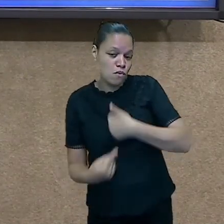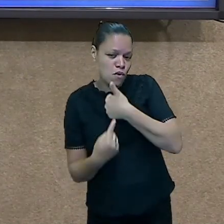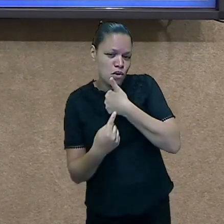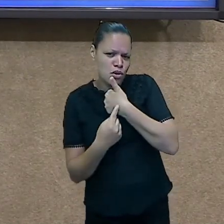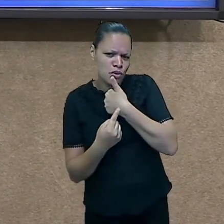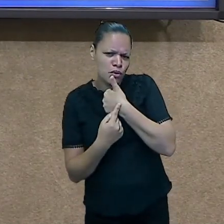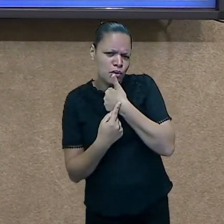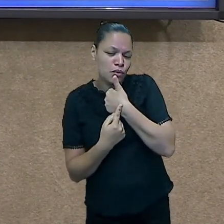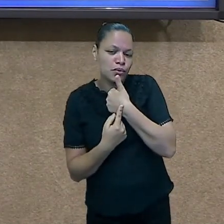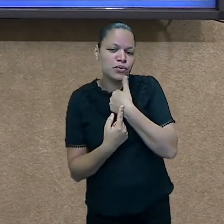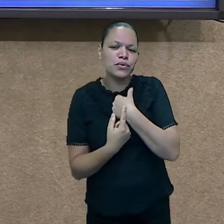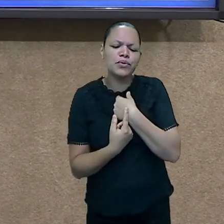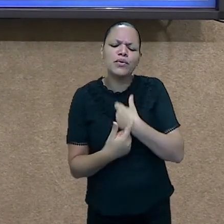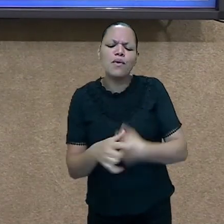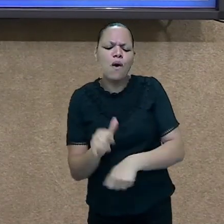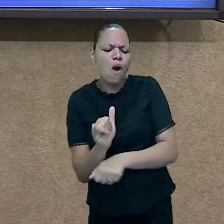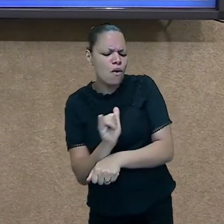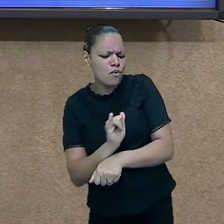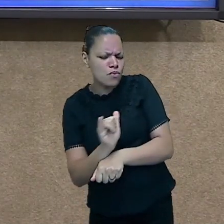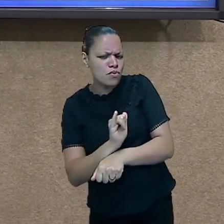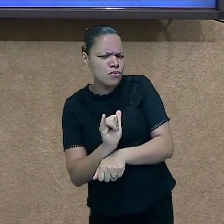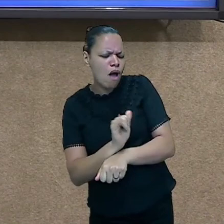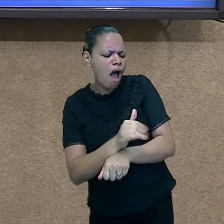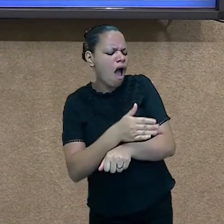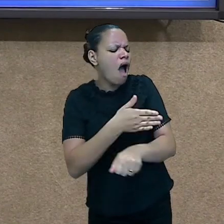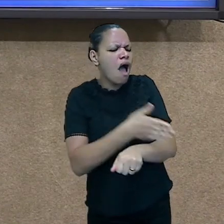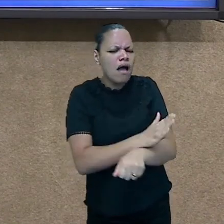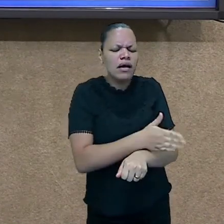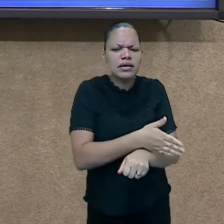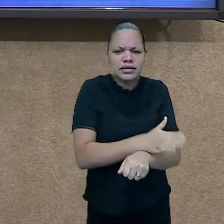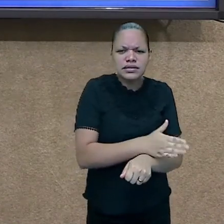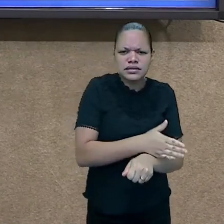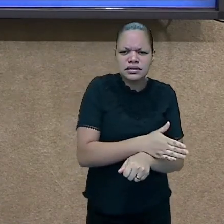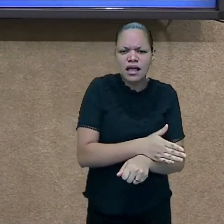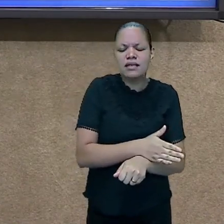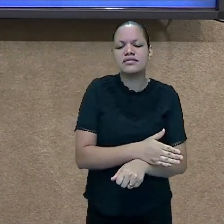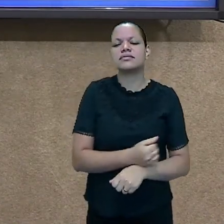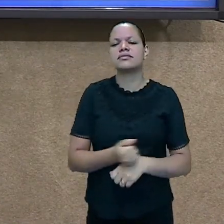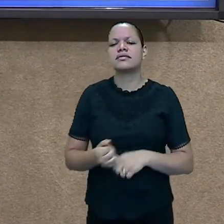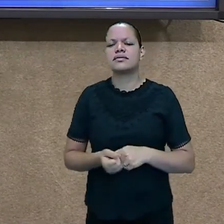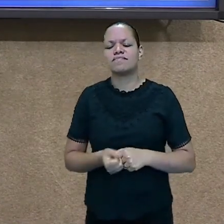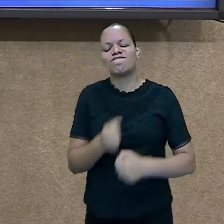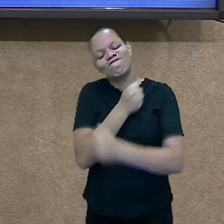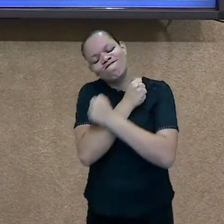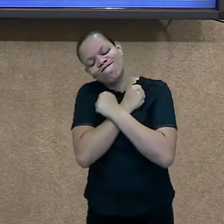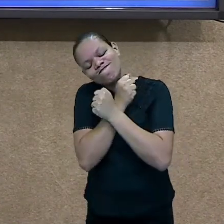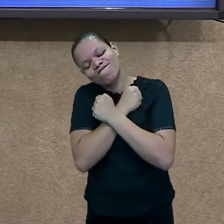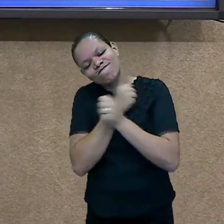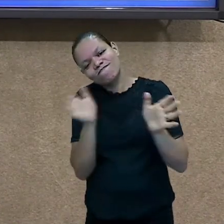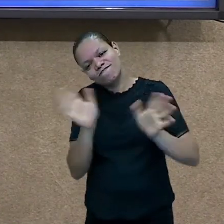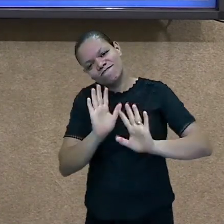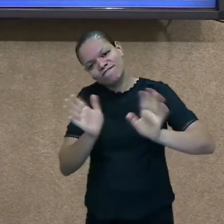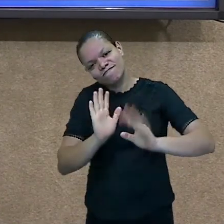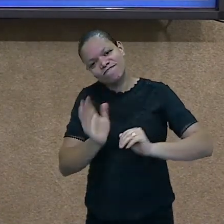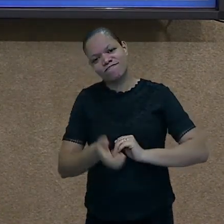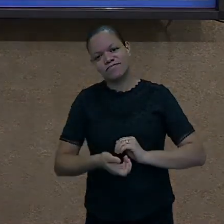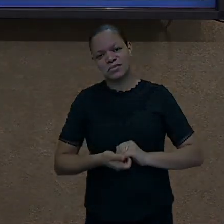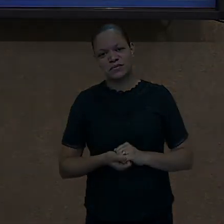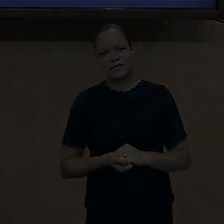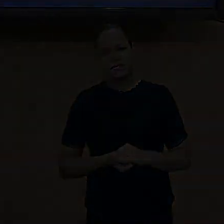canal no YouTube e acesse nossas redes sociais SMED-GV. Um abraço e até a próxima aula.